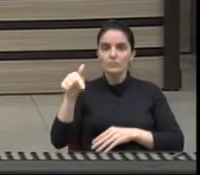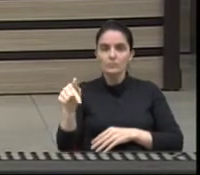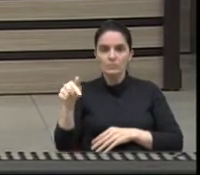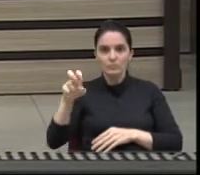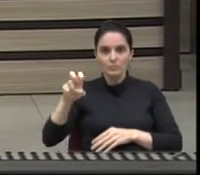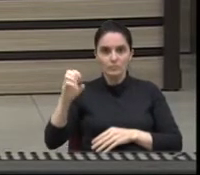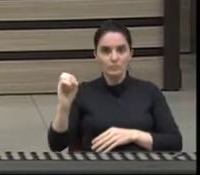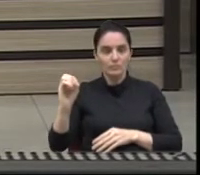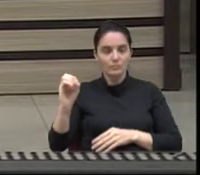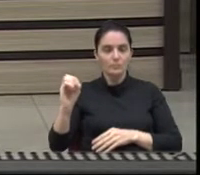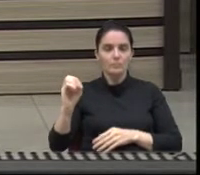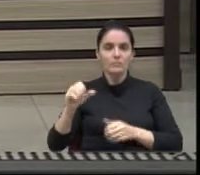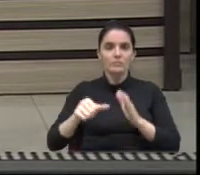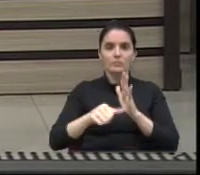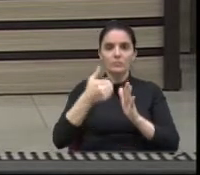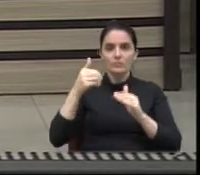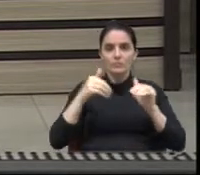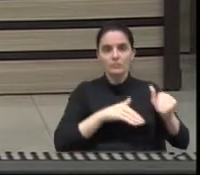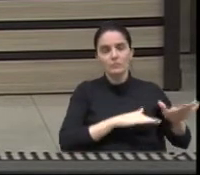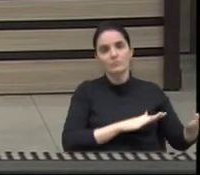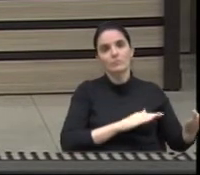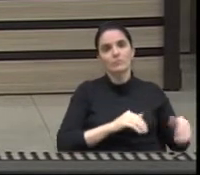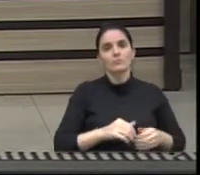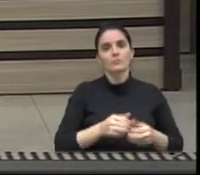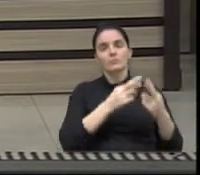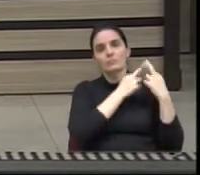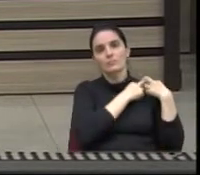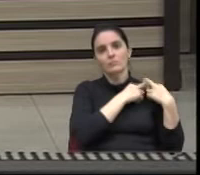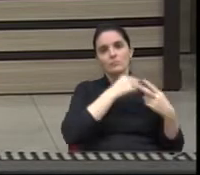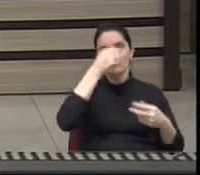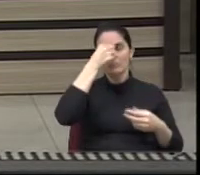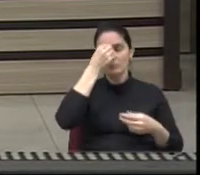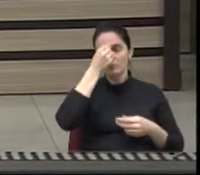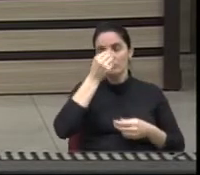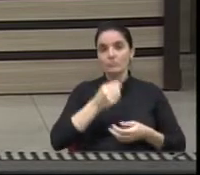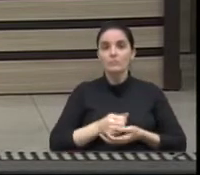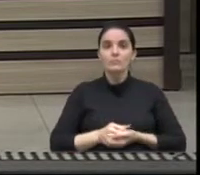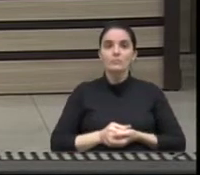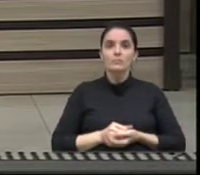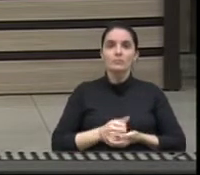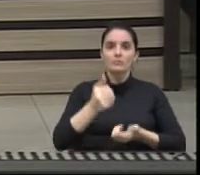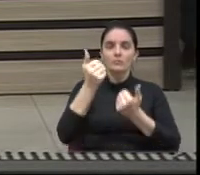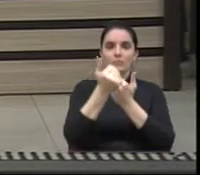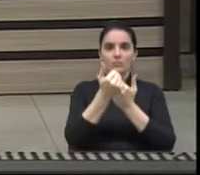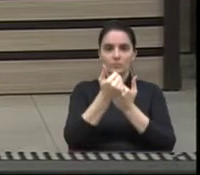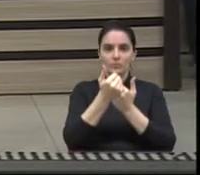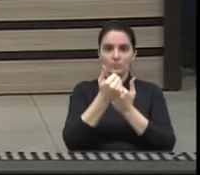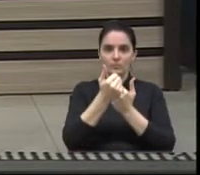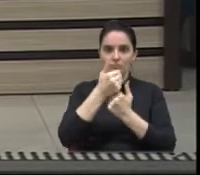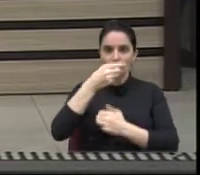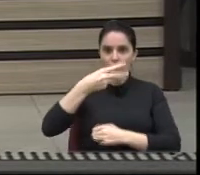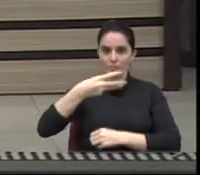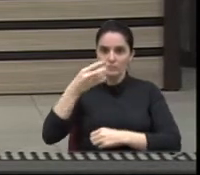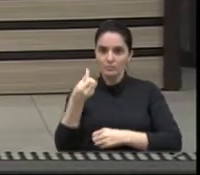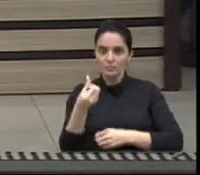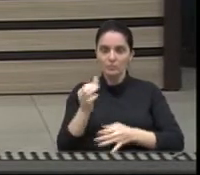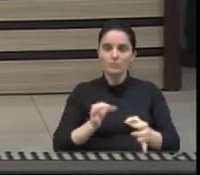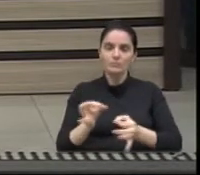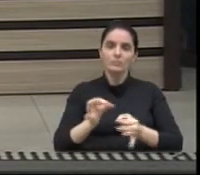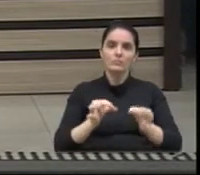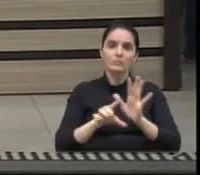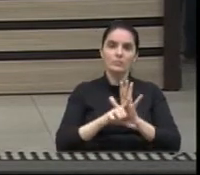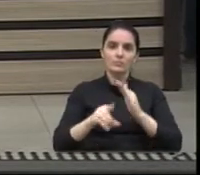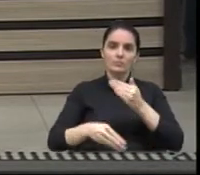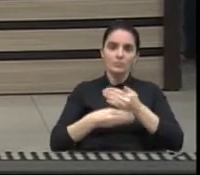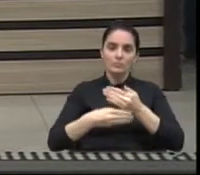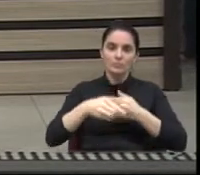1º de setembro de 2016. Vereador Jorge de Freitas. As comissões competentes. Substitutivo número 36 ao projeto de lei